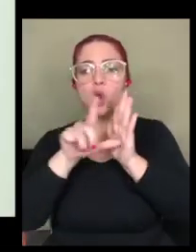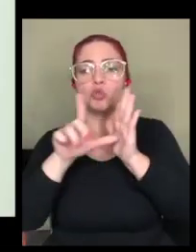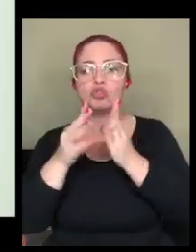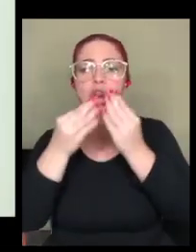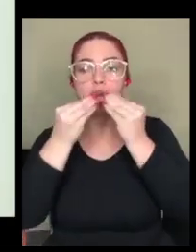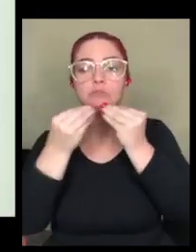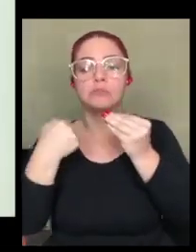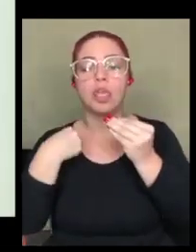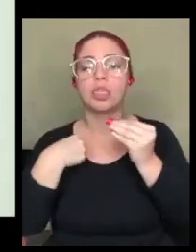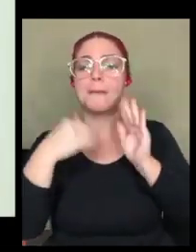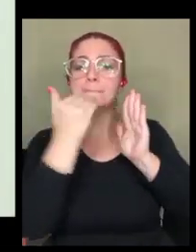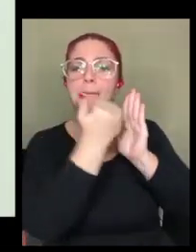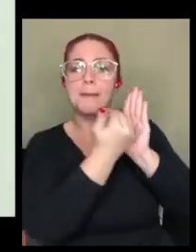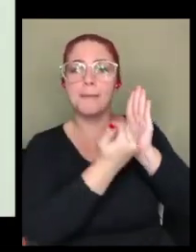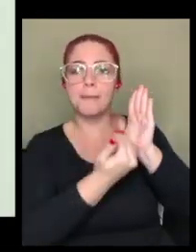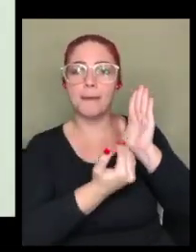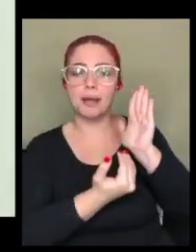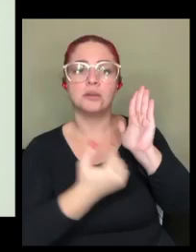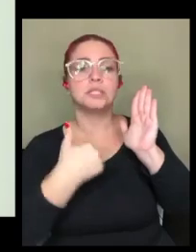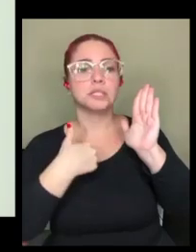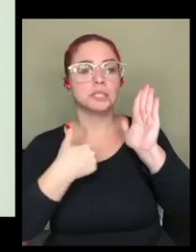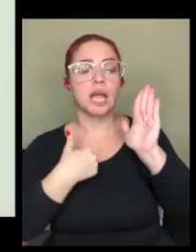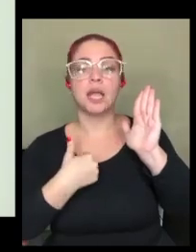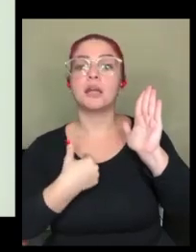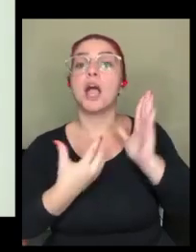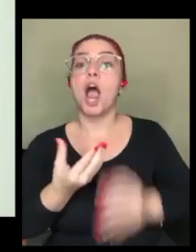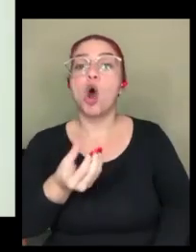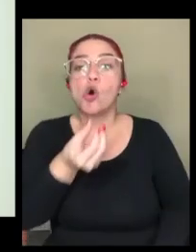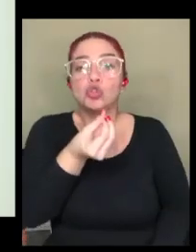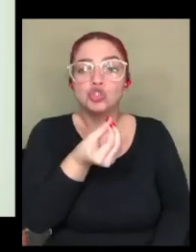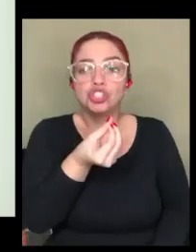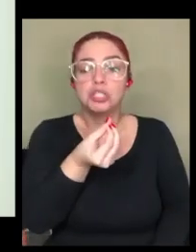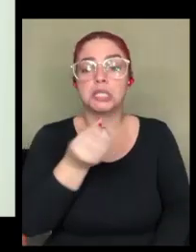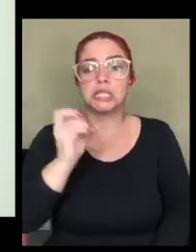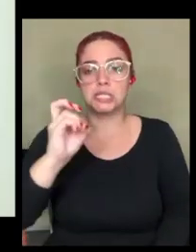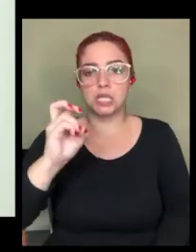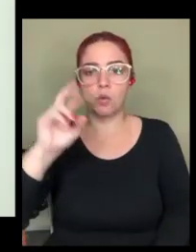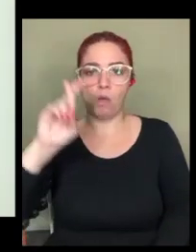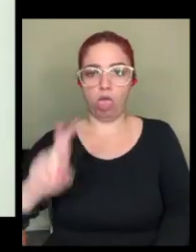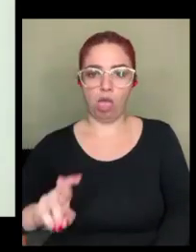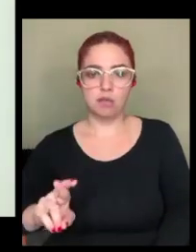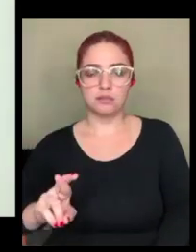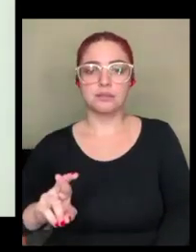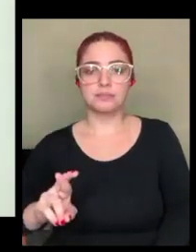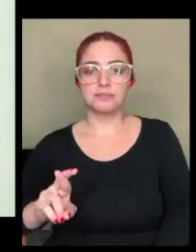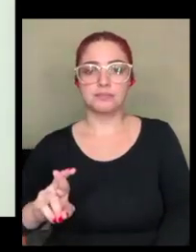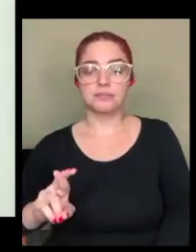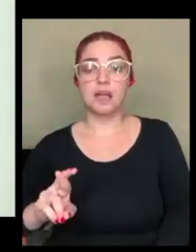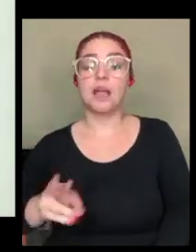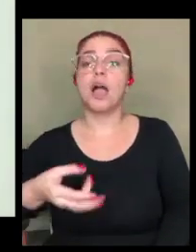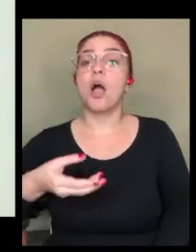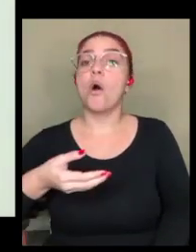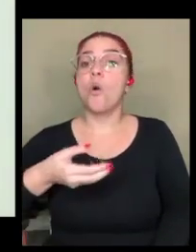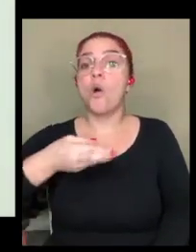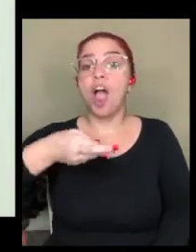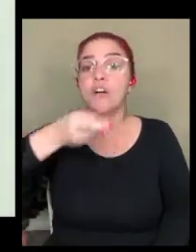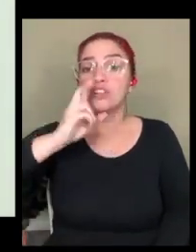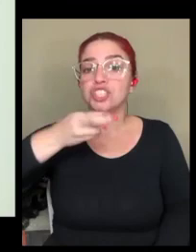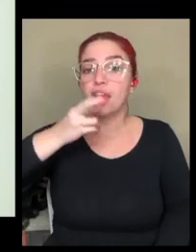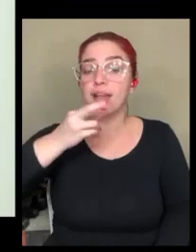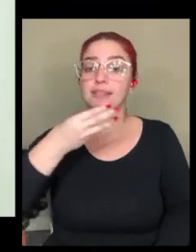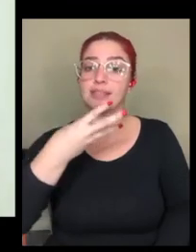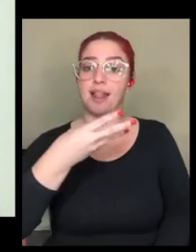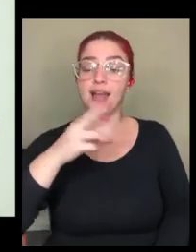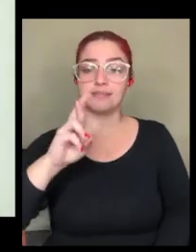preços dos itens lá na lanchonete. Só tinha isso, tá bom? A coxinha custava R$5 a unidade. O